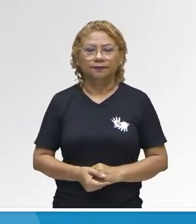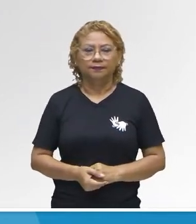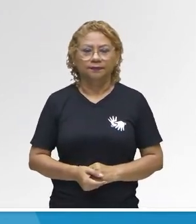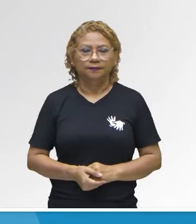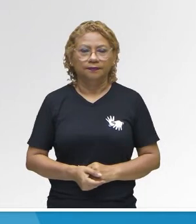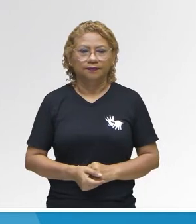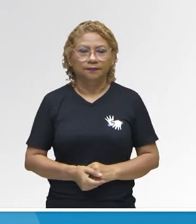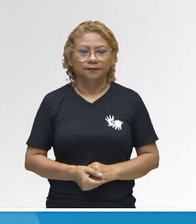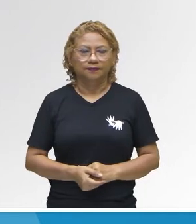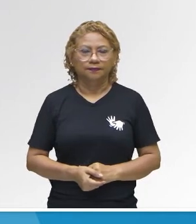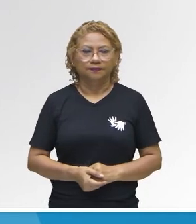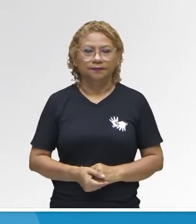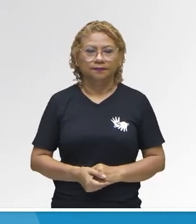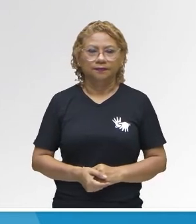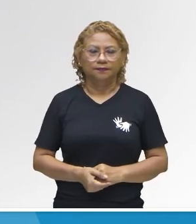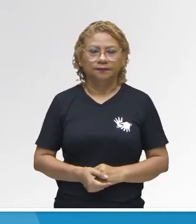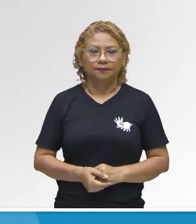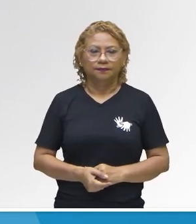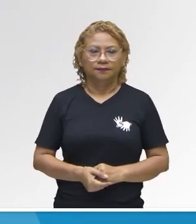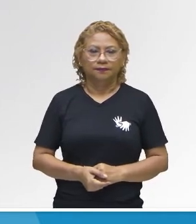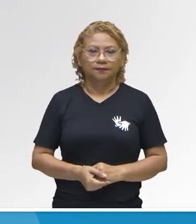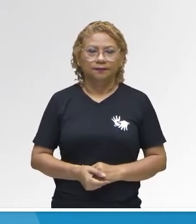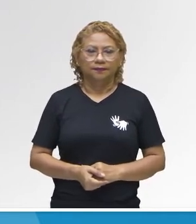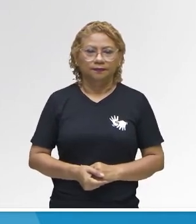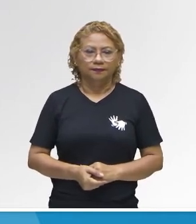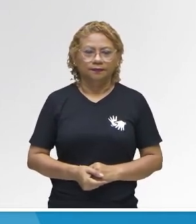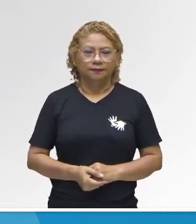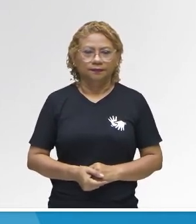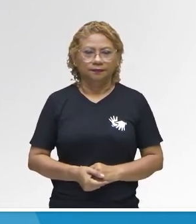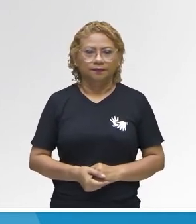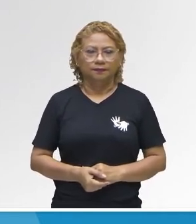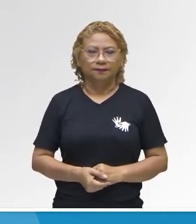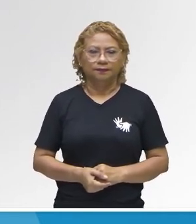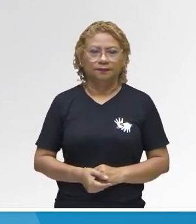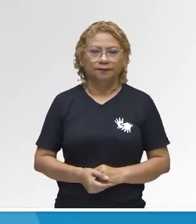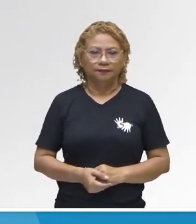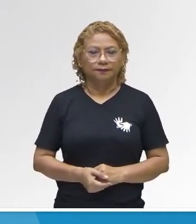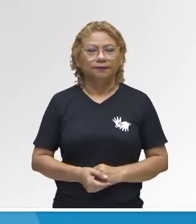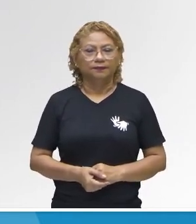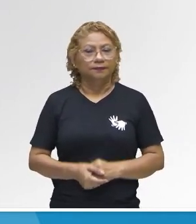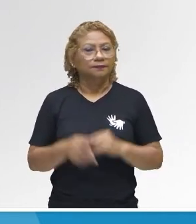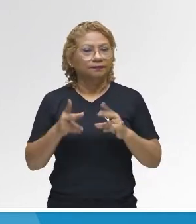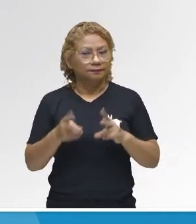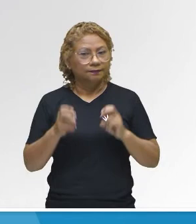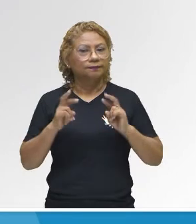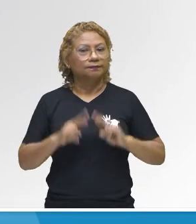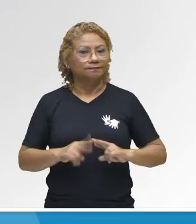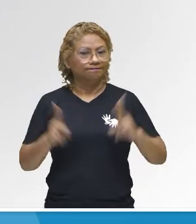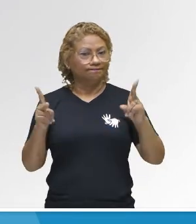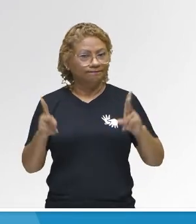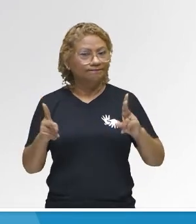numa outra posição? Olha como ficaria nesse caso aqui, né? Vamos colocar de outra cor aqui.